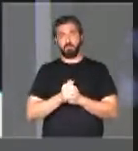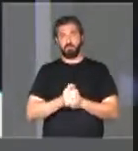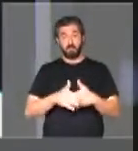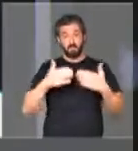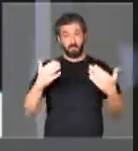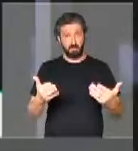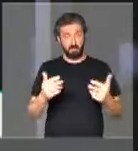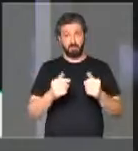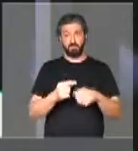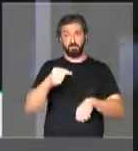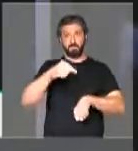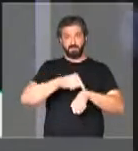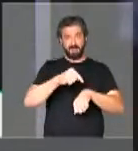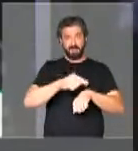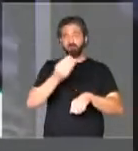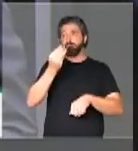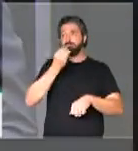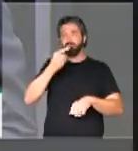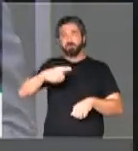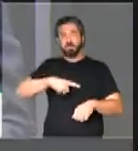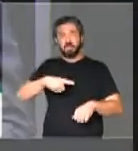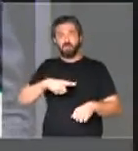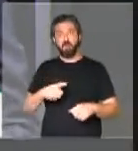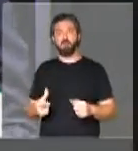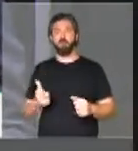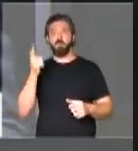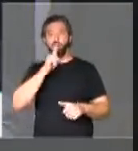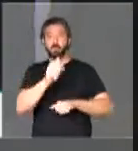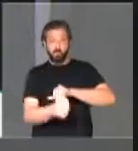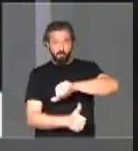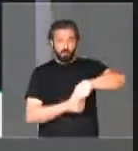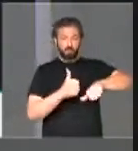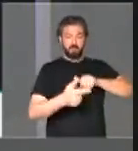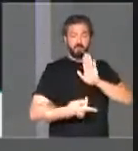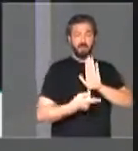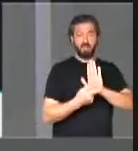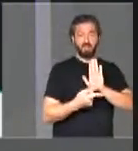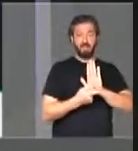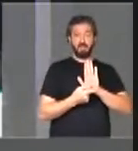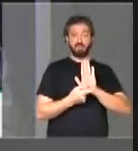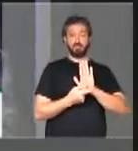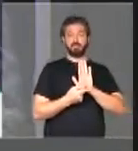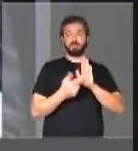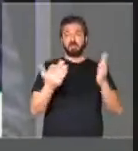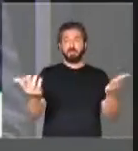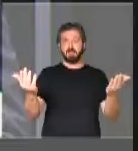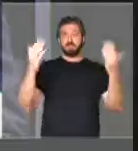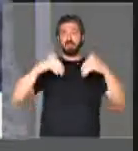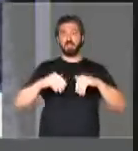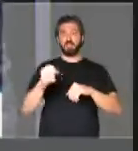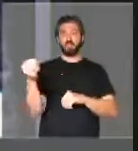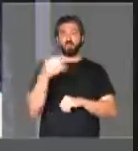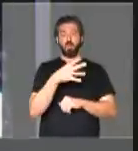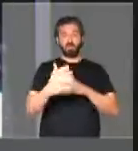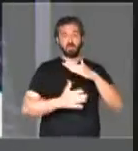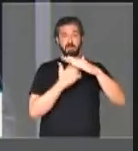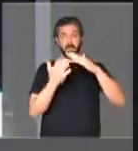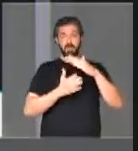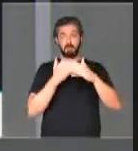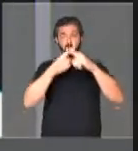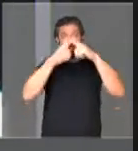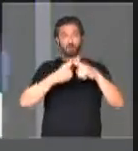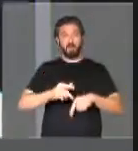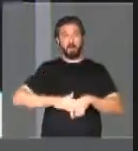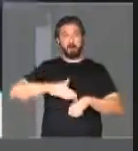E aí, no momento que temos a oportunidade de mudar esta realidade, de trazer novas empresas, ampliando